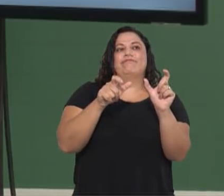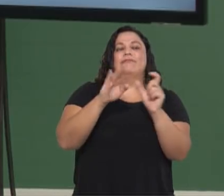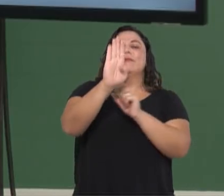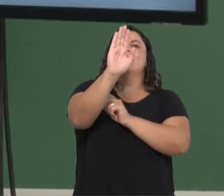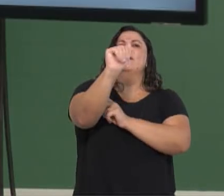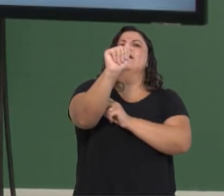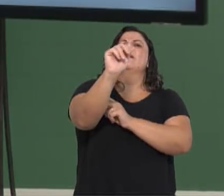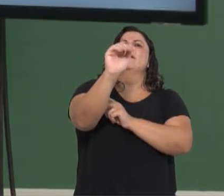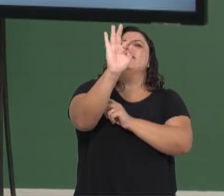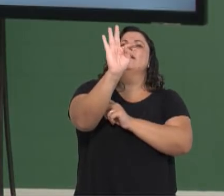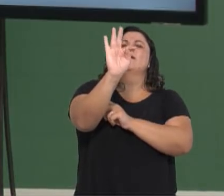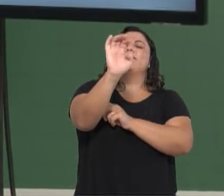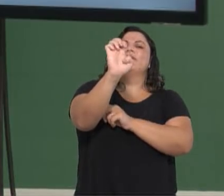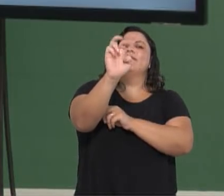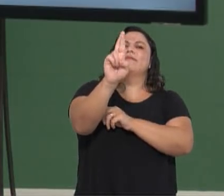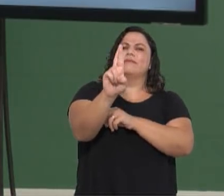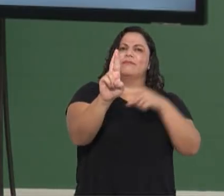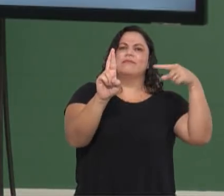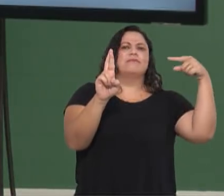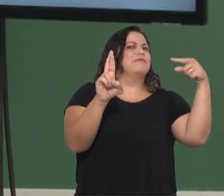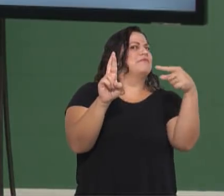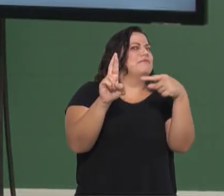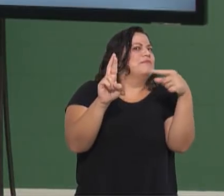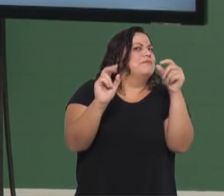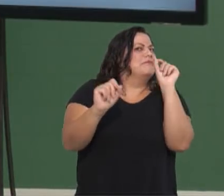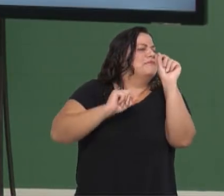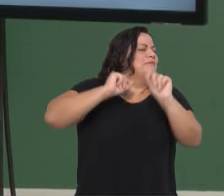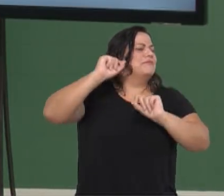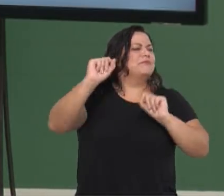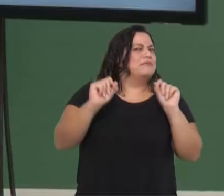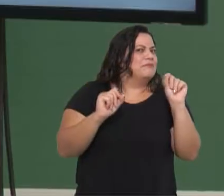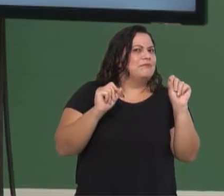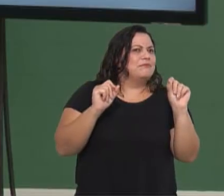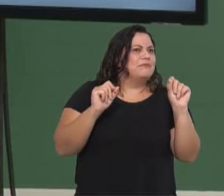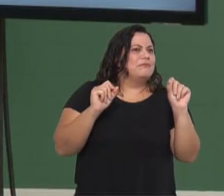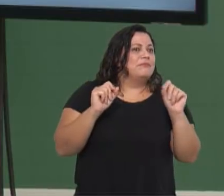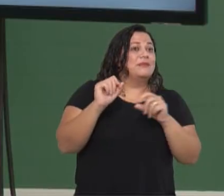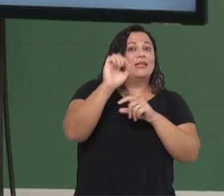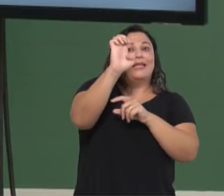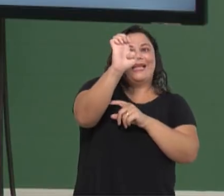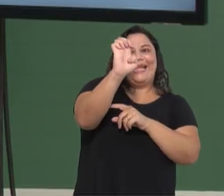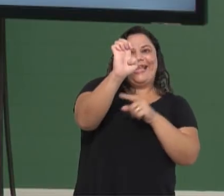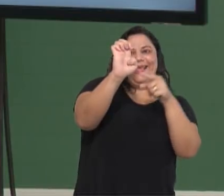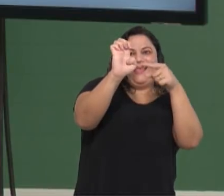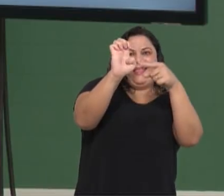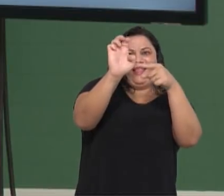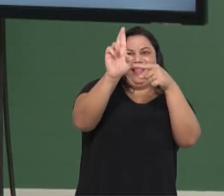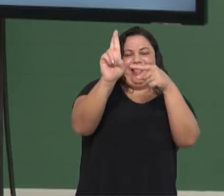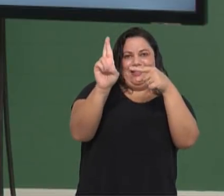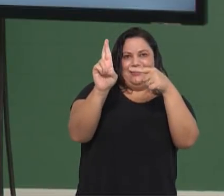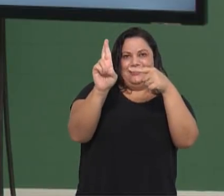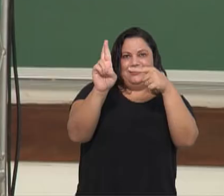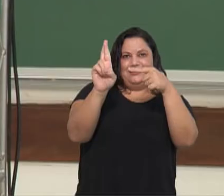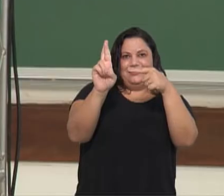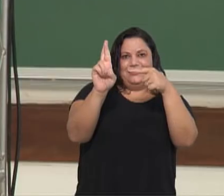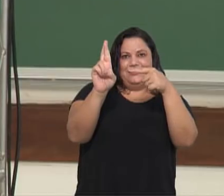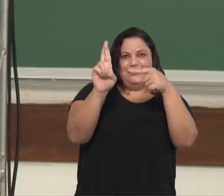Bater. Vocês observaram que esse bater tem um er aqui no final. Este